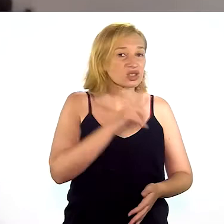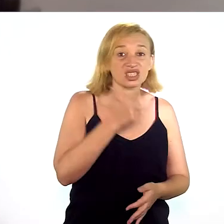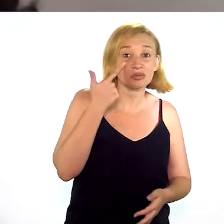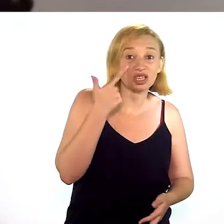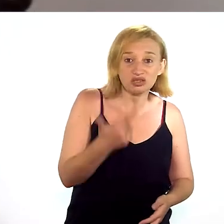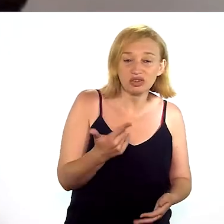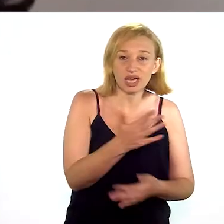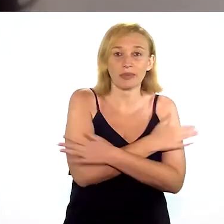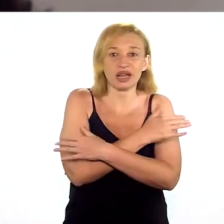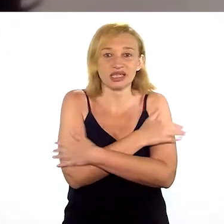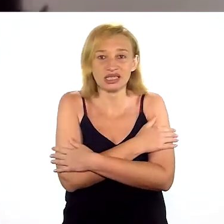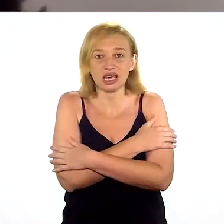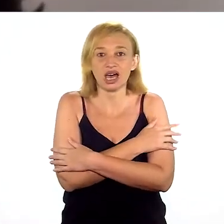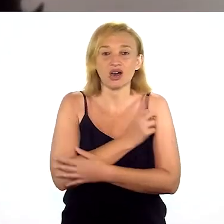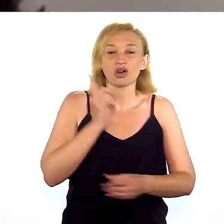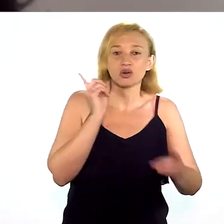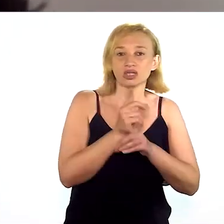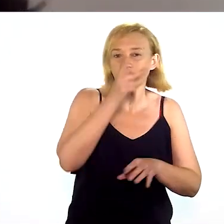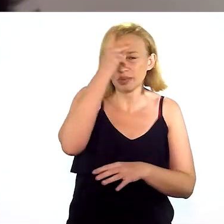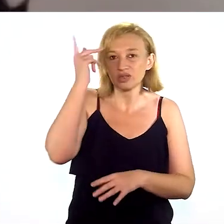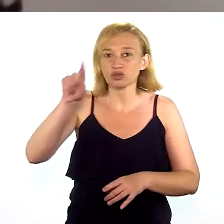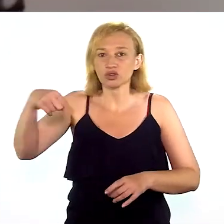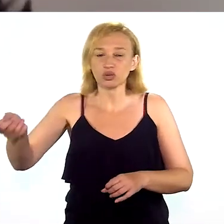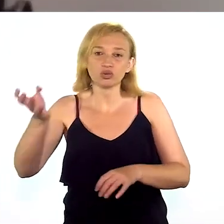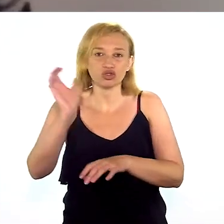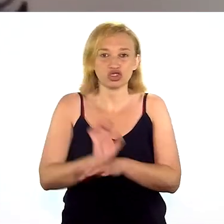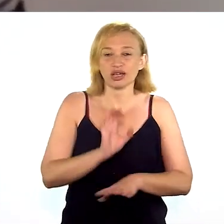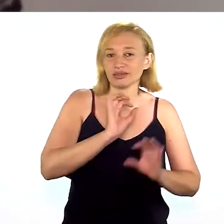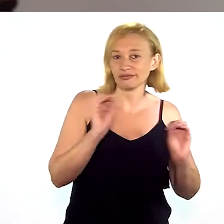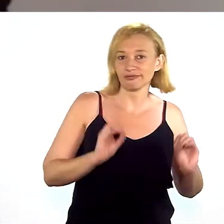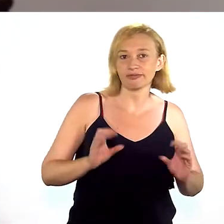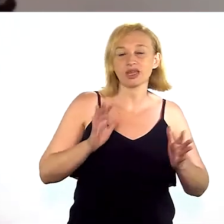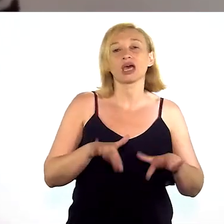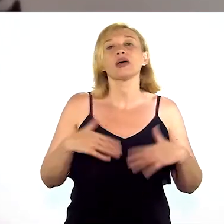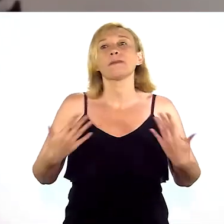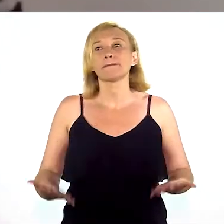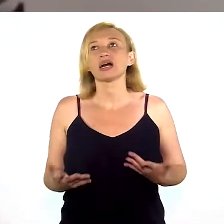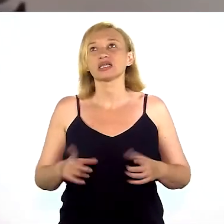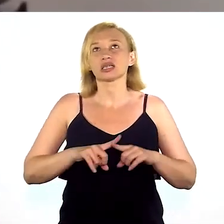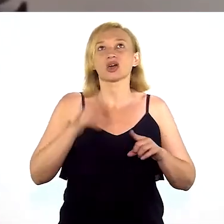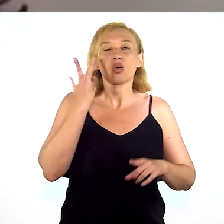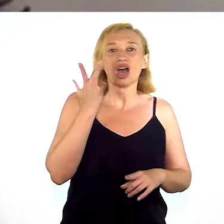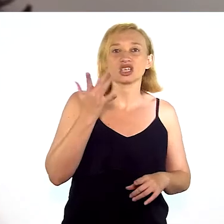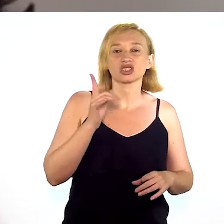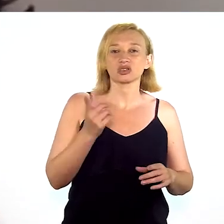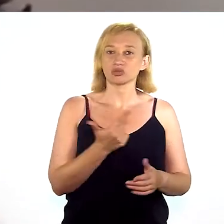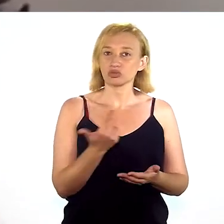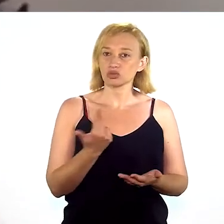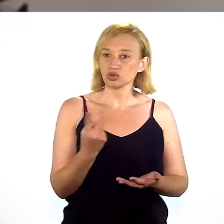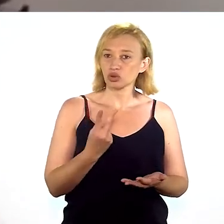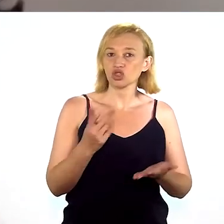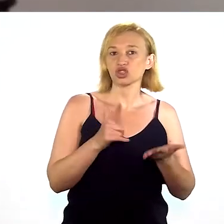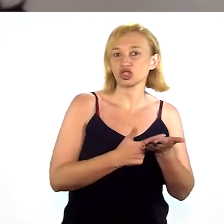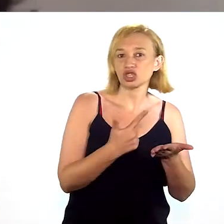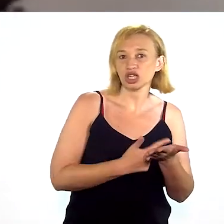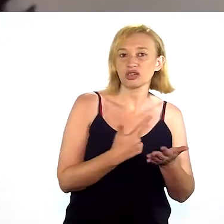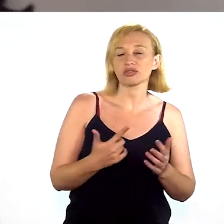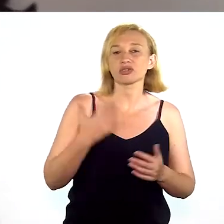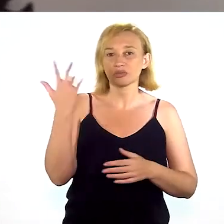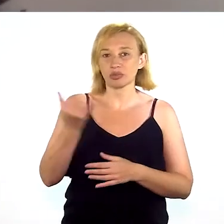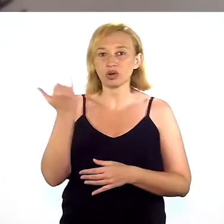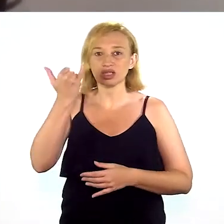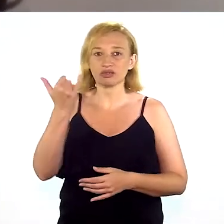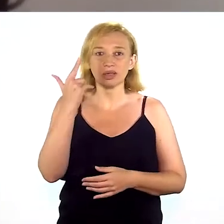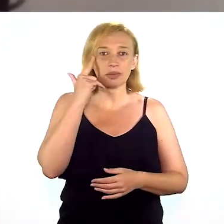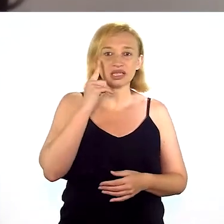né? Mesmo que a gente não consiga mais se ver, ou dar abraços, ou encontrar pessoas que estão em outros estados, enfim. Então, eu acho que são 2 obras muito fortes